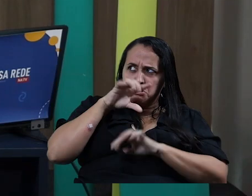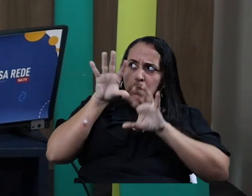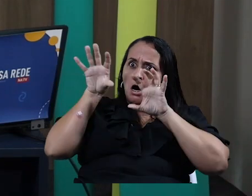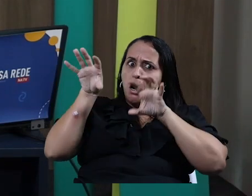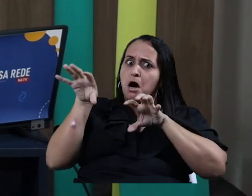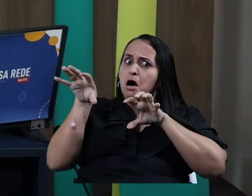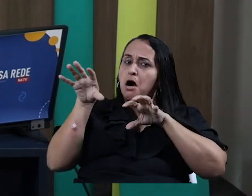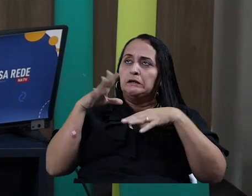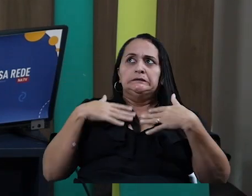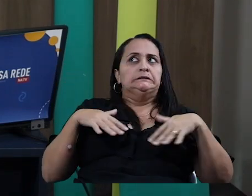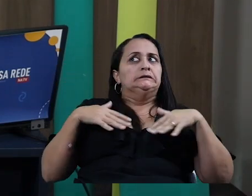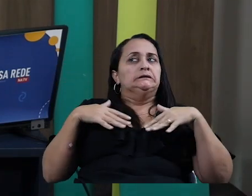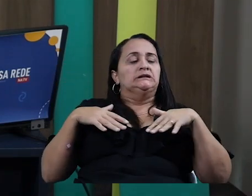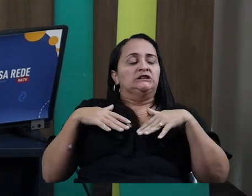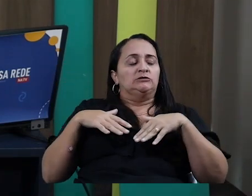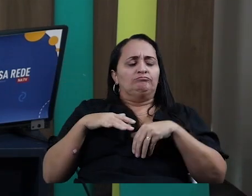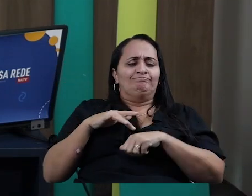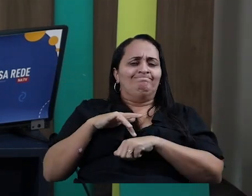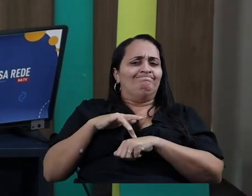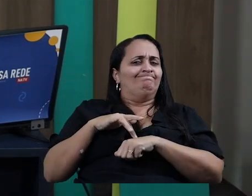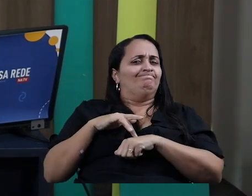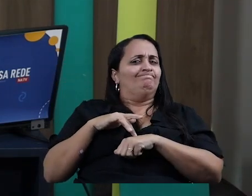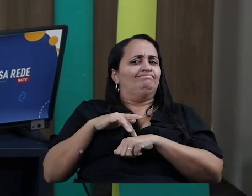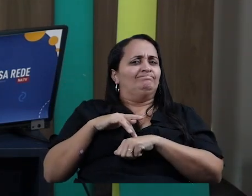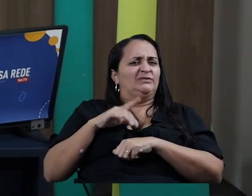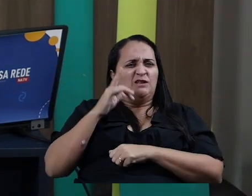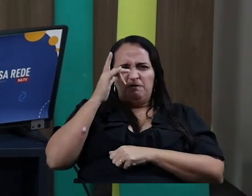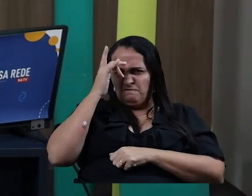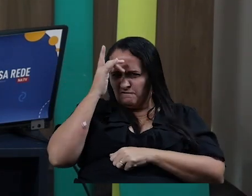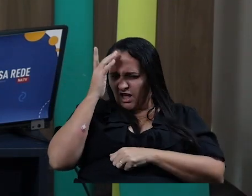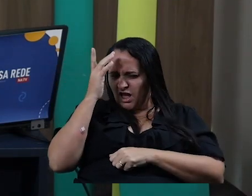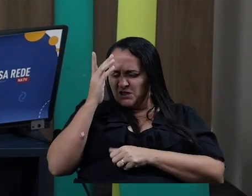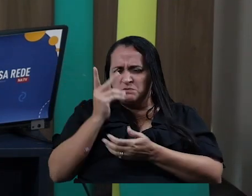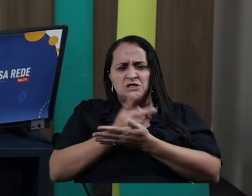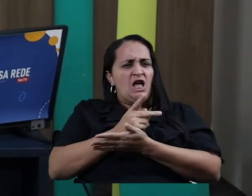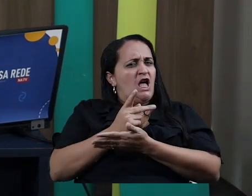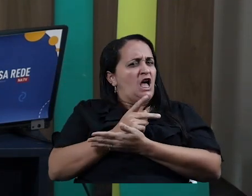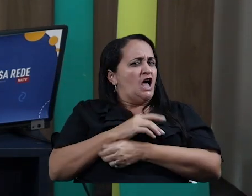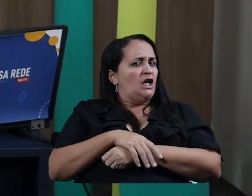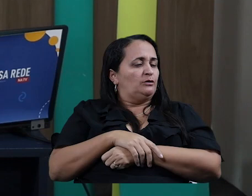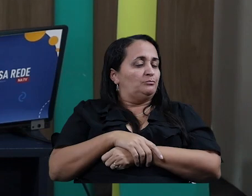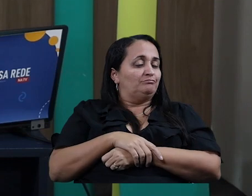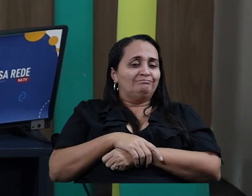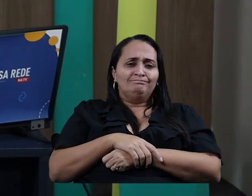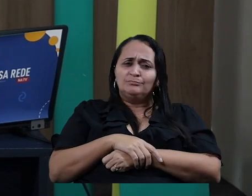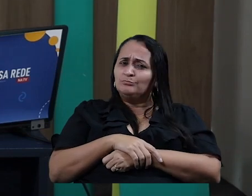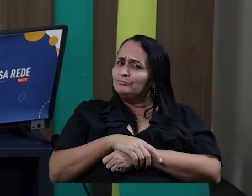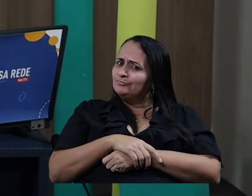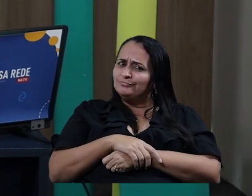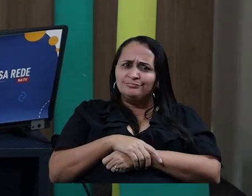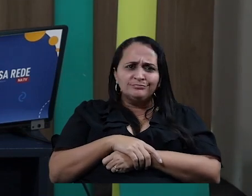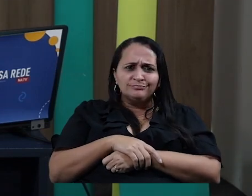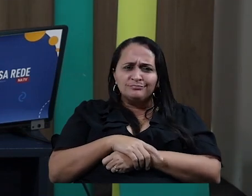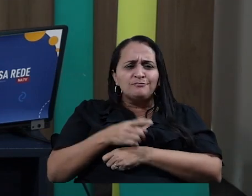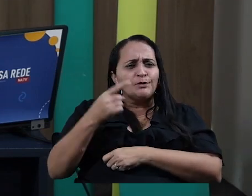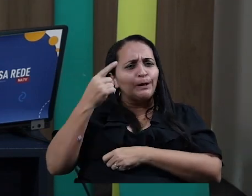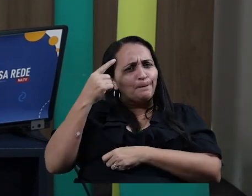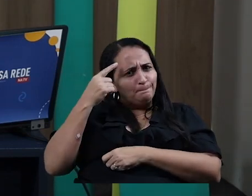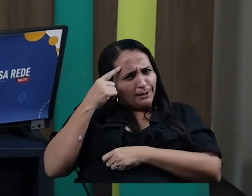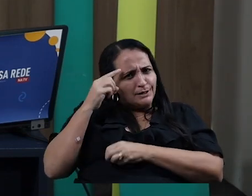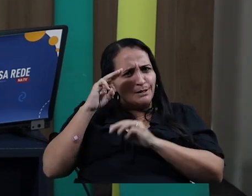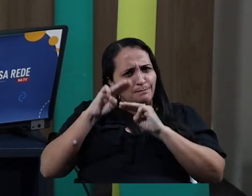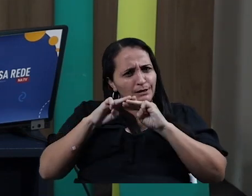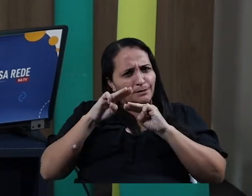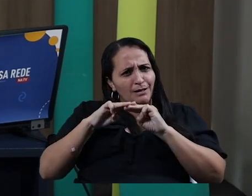assim, se está fácil é porque está errado. Porque pensam que matemática sempre vai ser algo difícil.